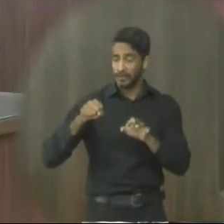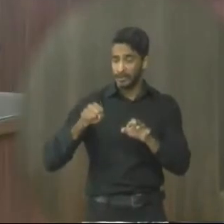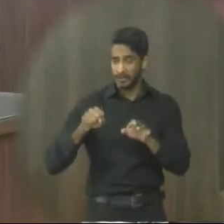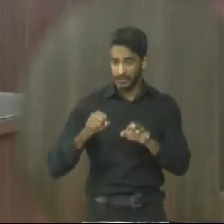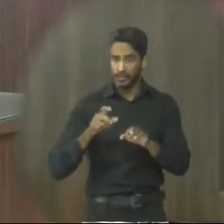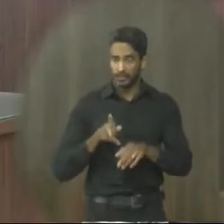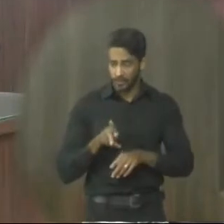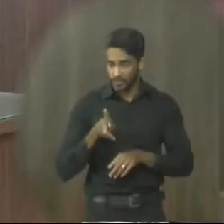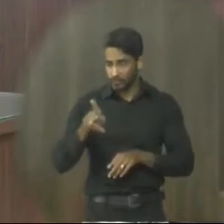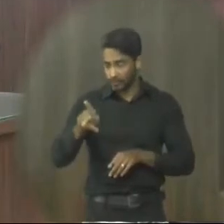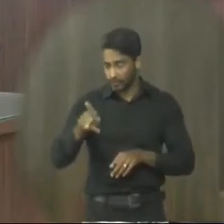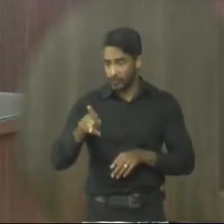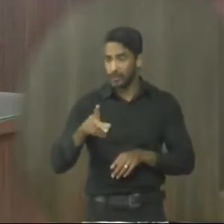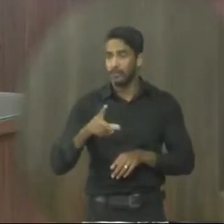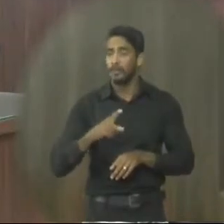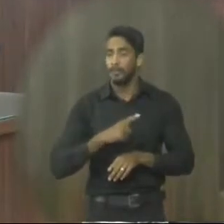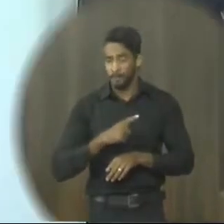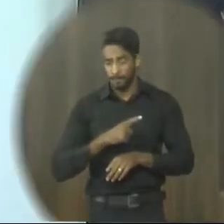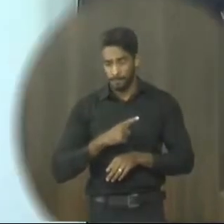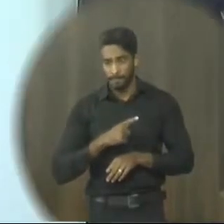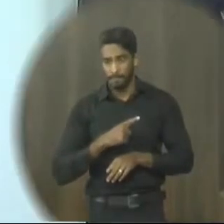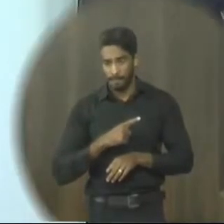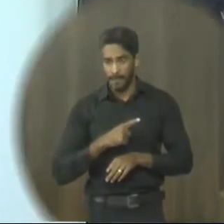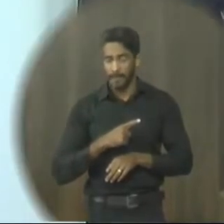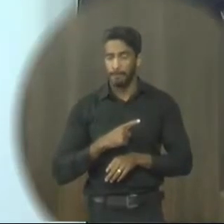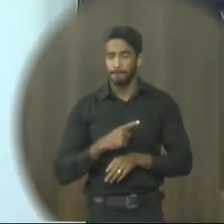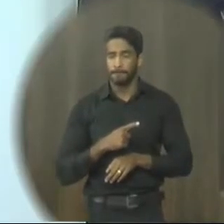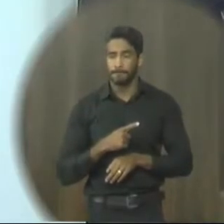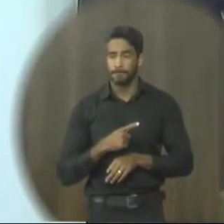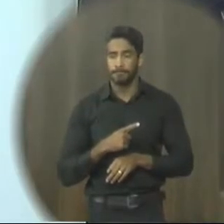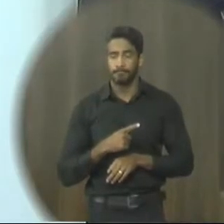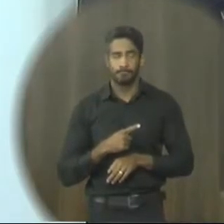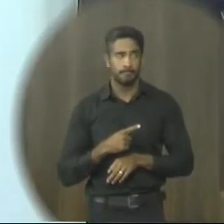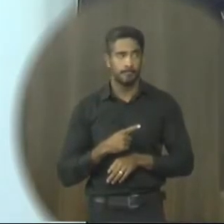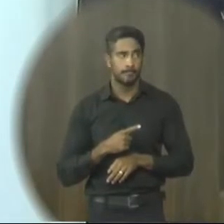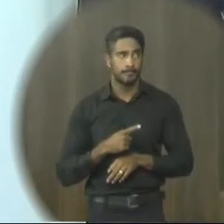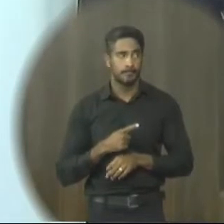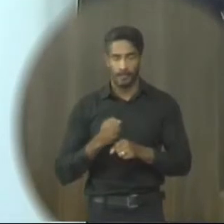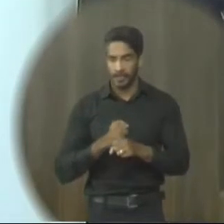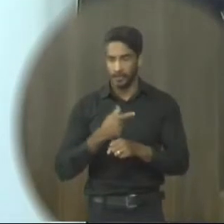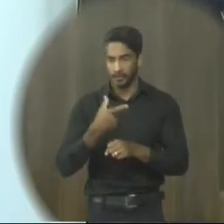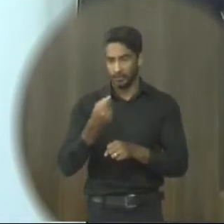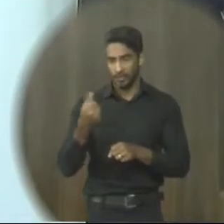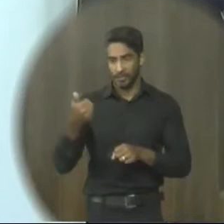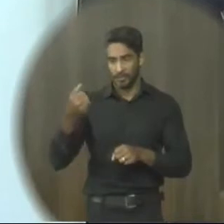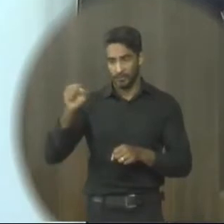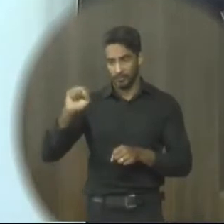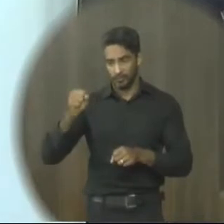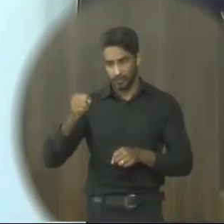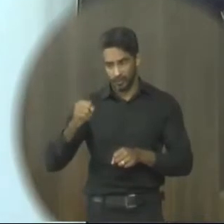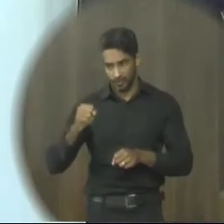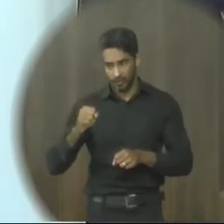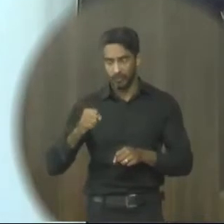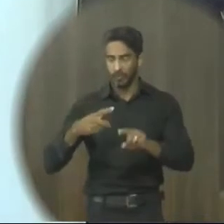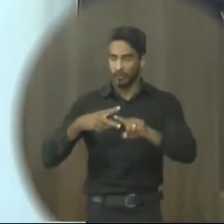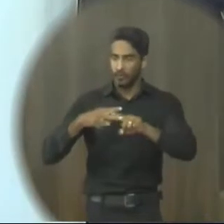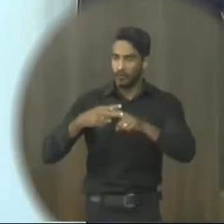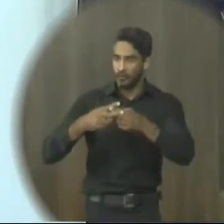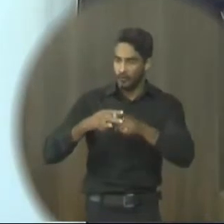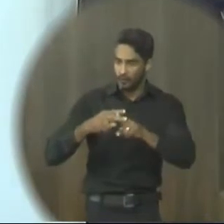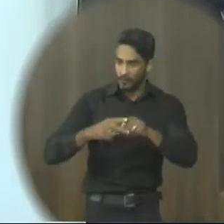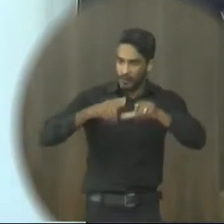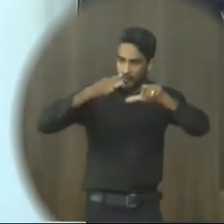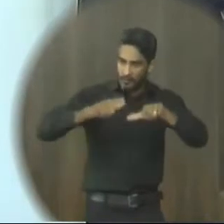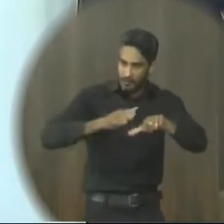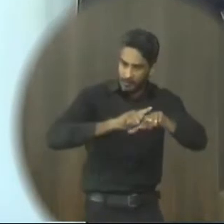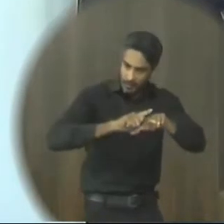demos continuidade, um convênio que vem também se arrastando há um bom tempo. Sim, né? 2018, né? E foi realizado uma capa